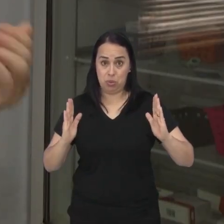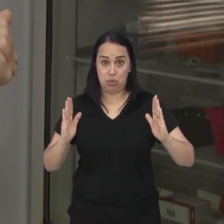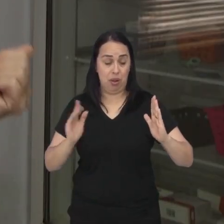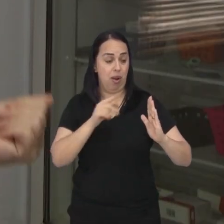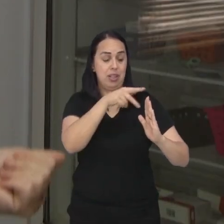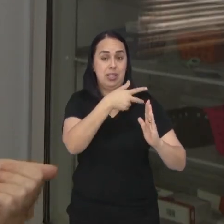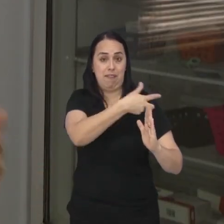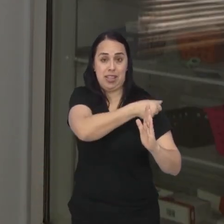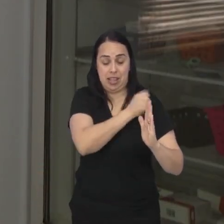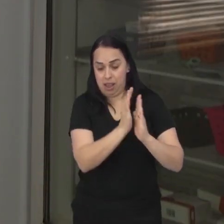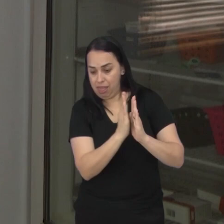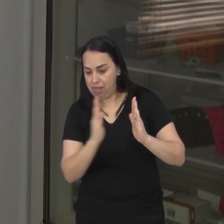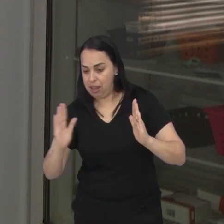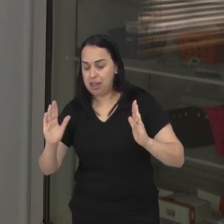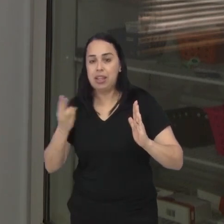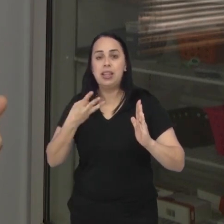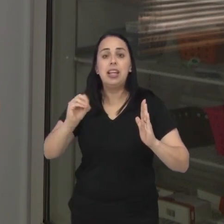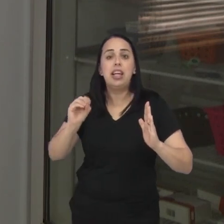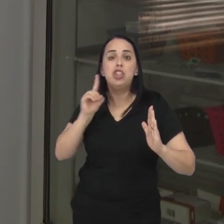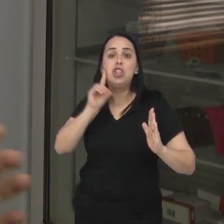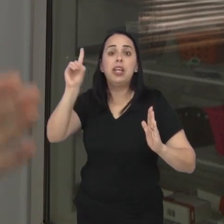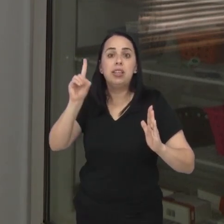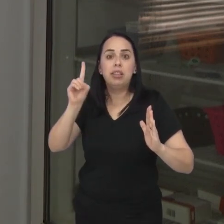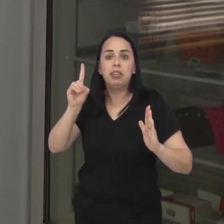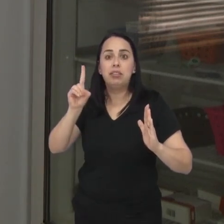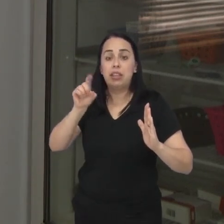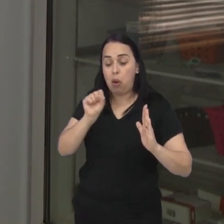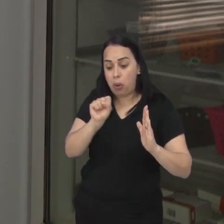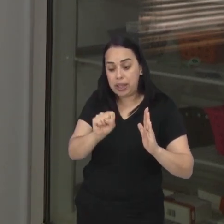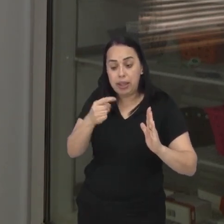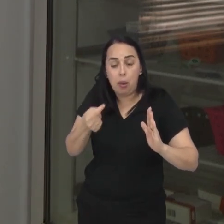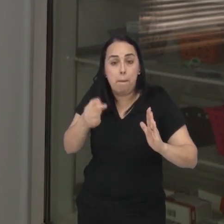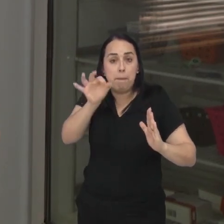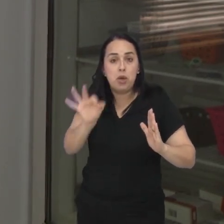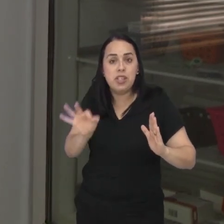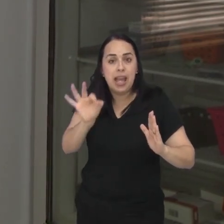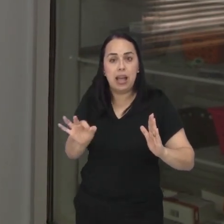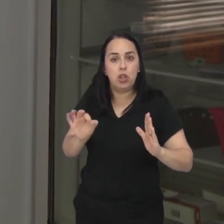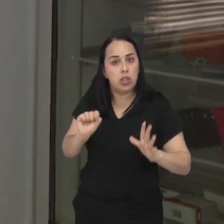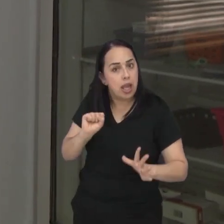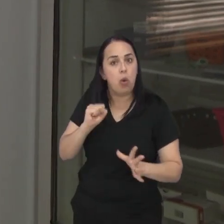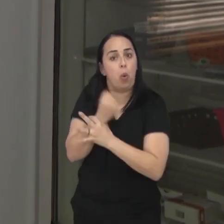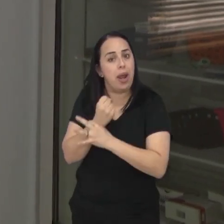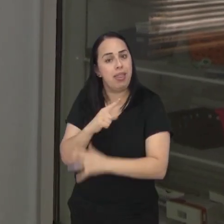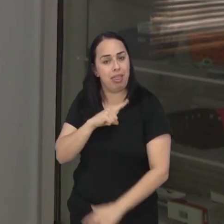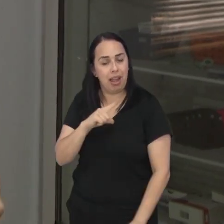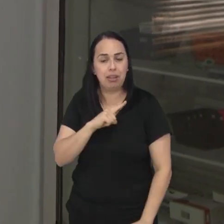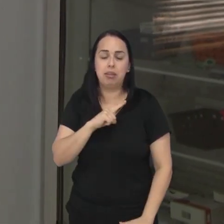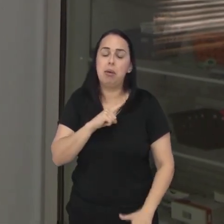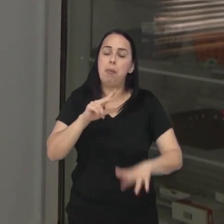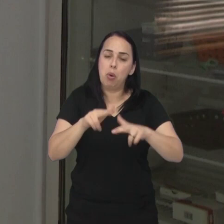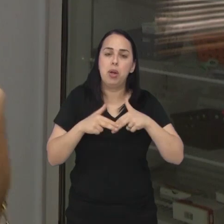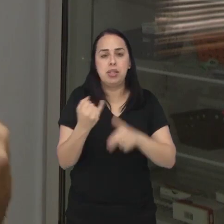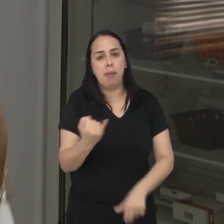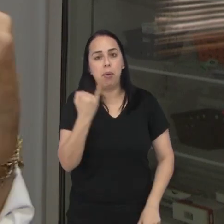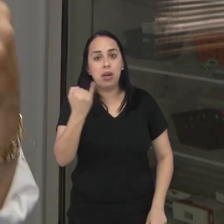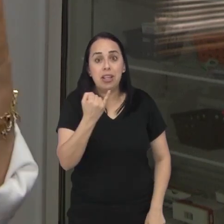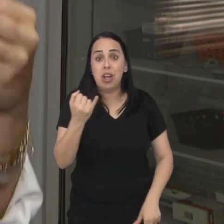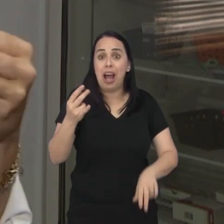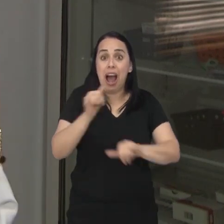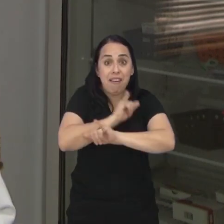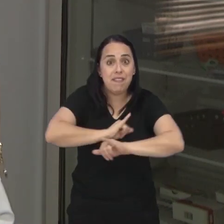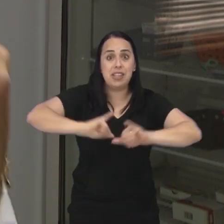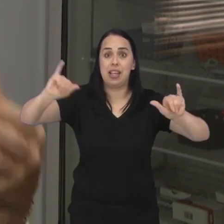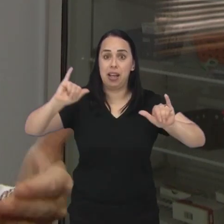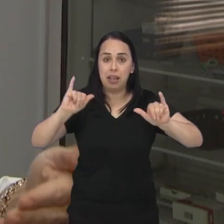depois que a gente tomou a vacina, a gente já tem uma eficácia de 81% para a proteção da doença. É muito importante a gente